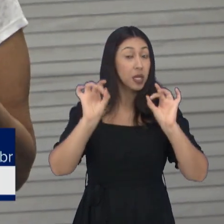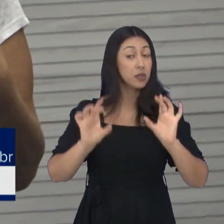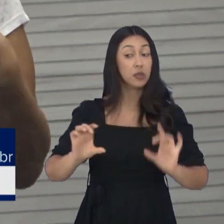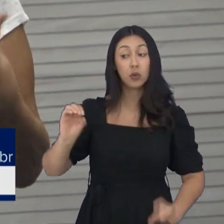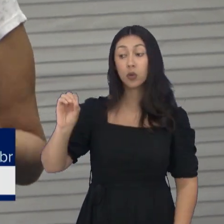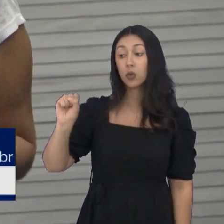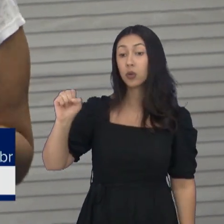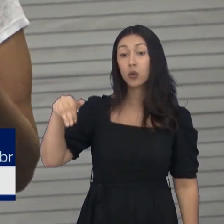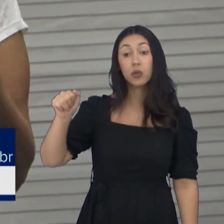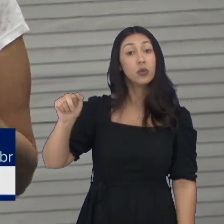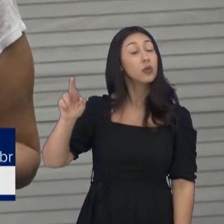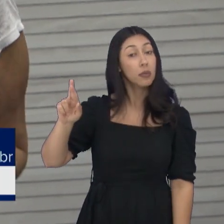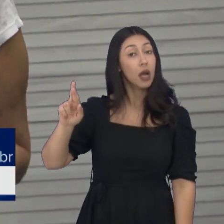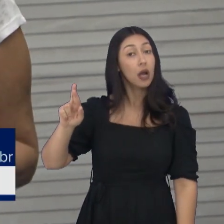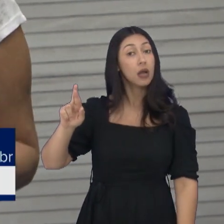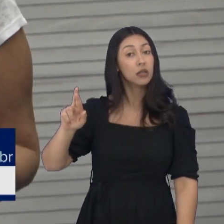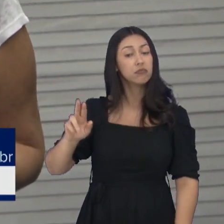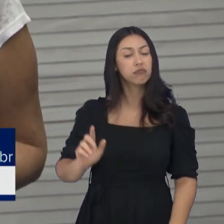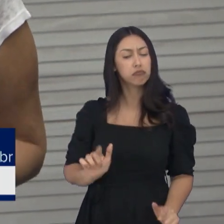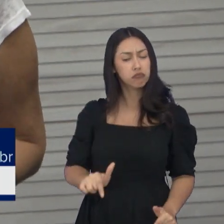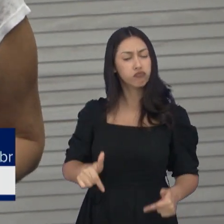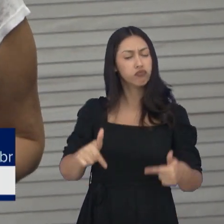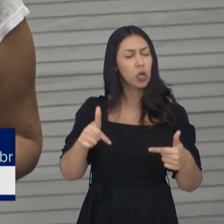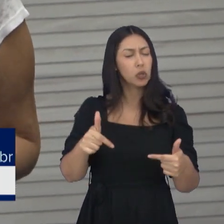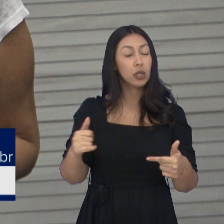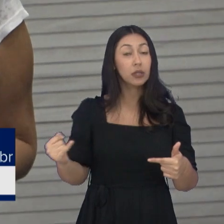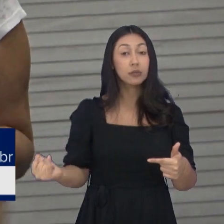luta muito importante no dia de hoje,